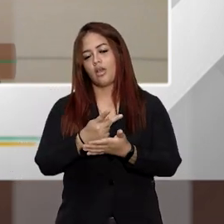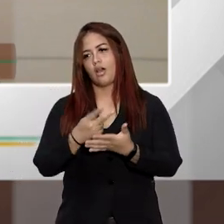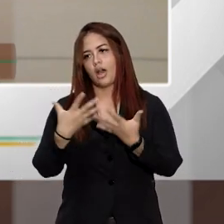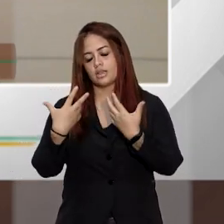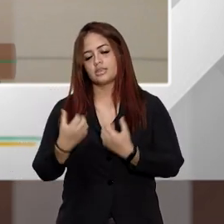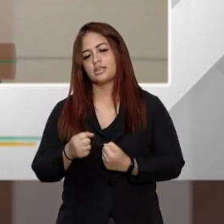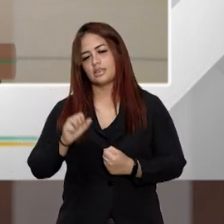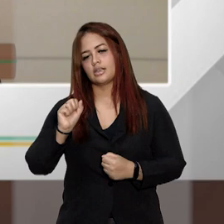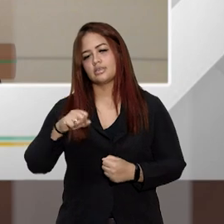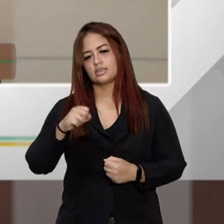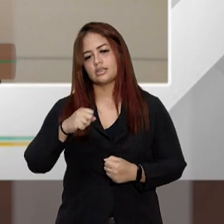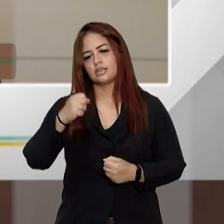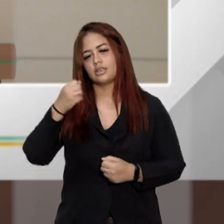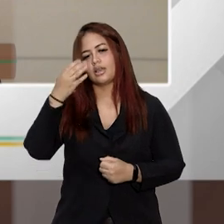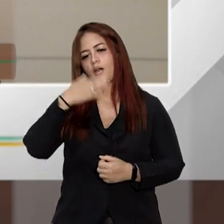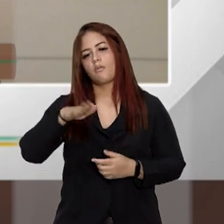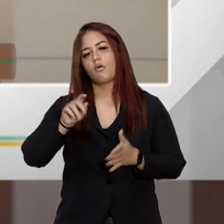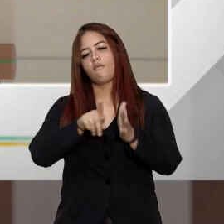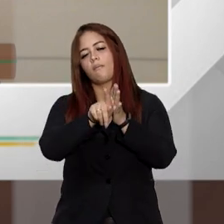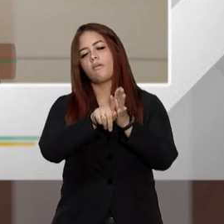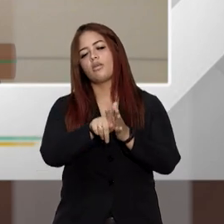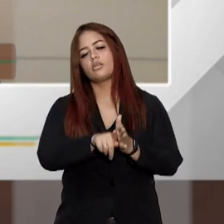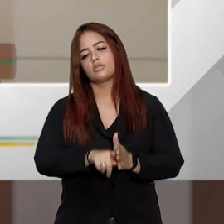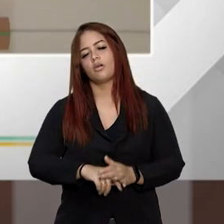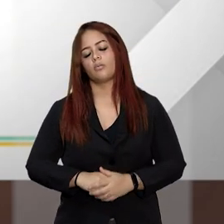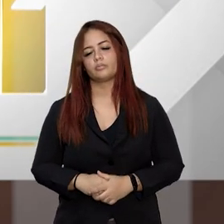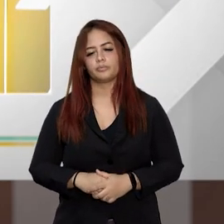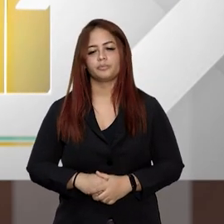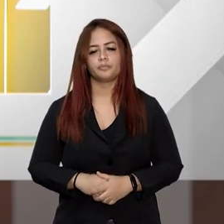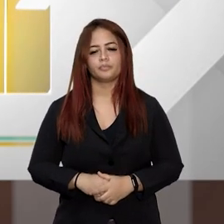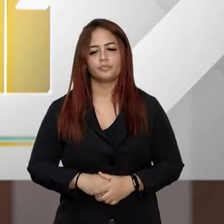admitidos, sim, provas periciais.